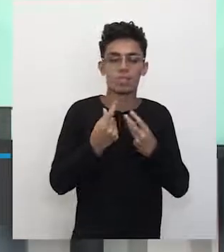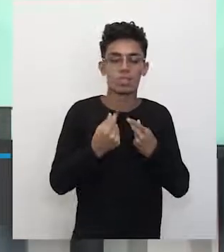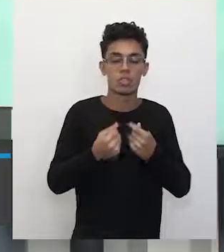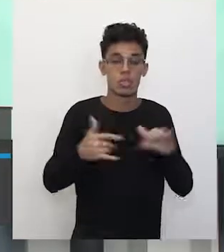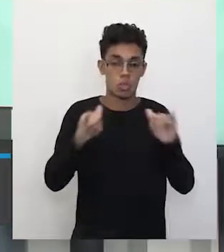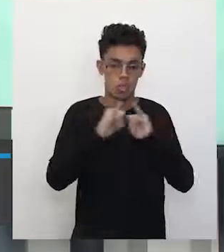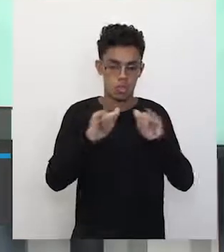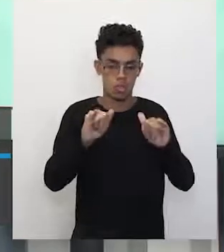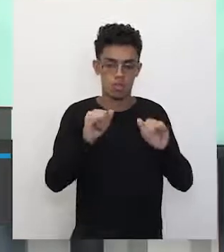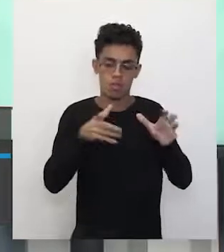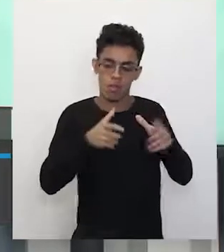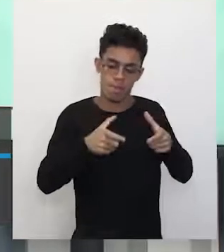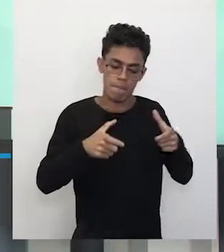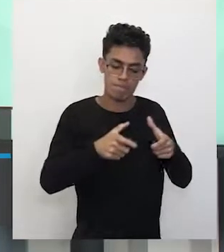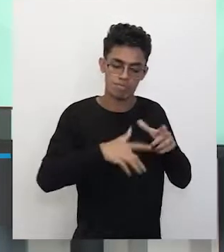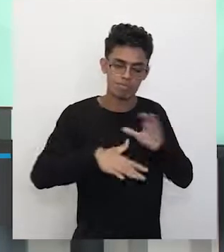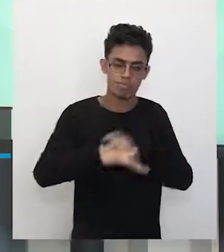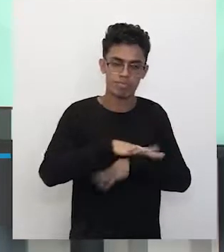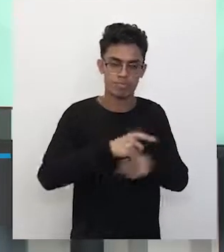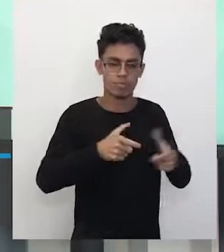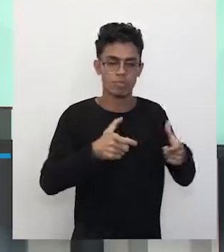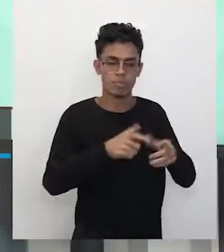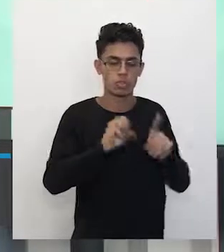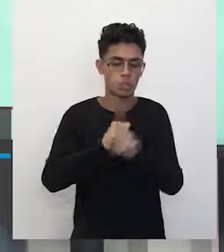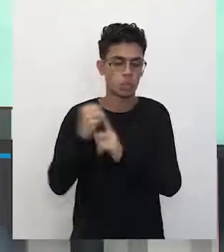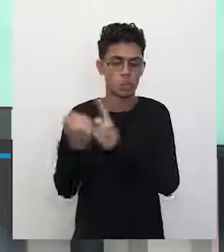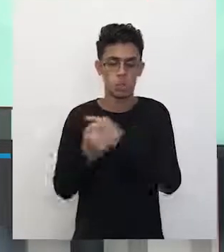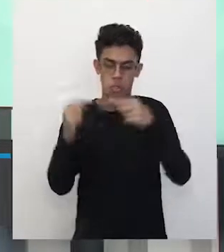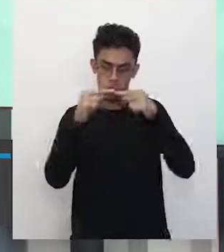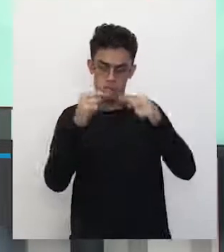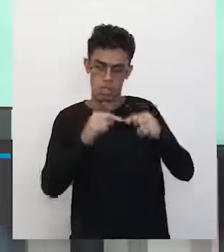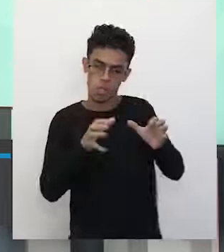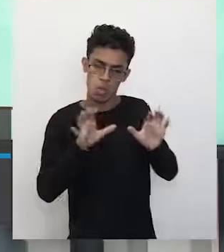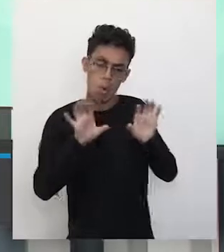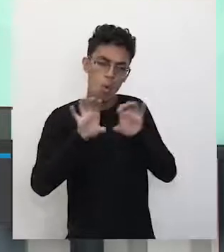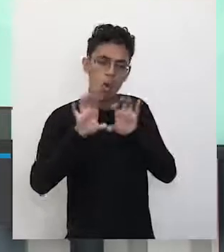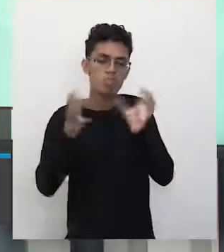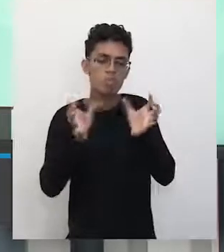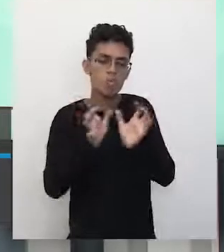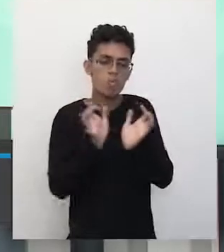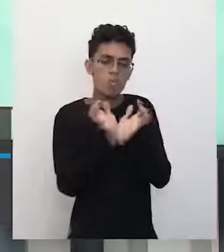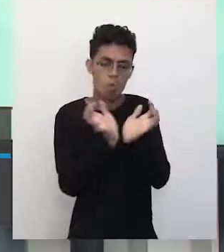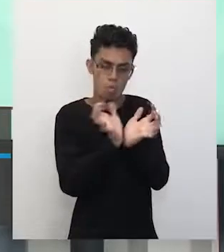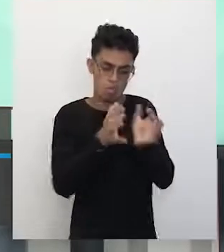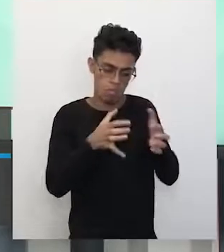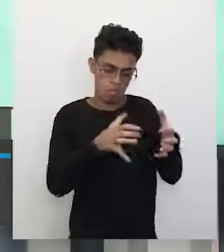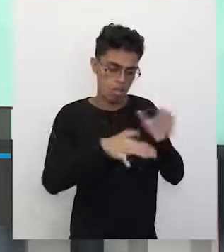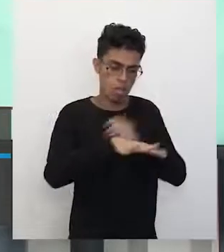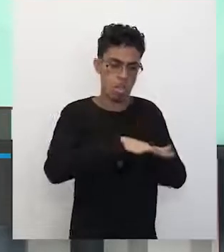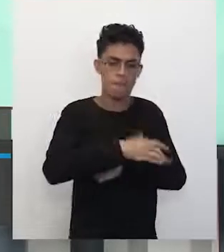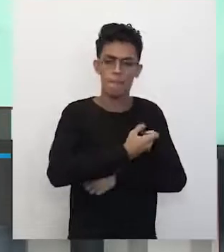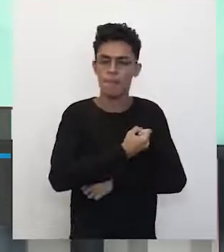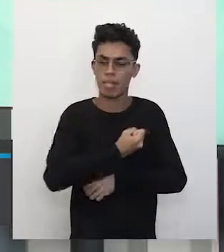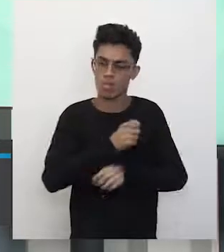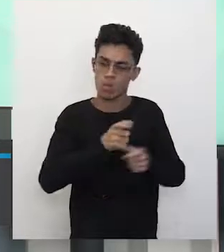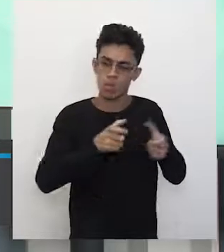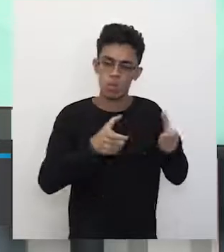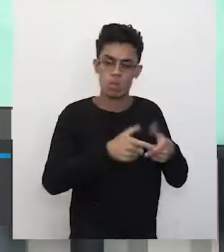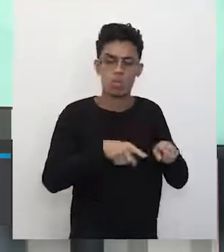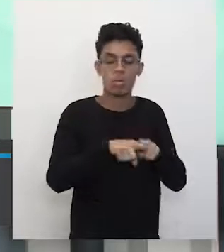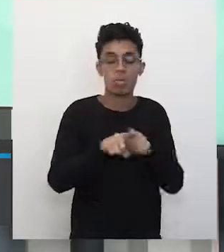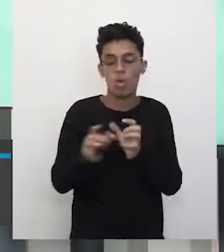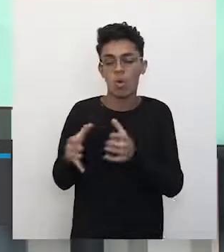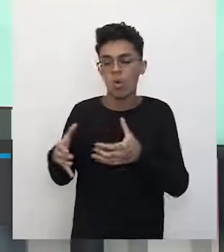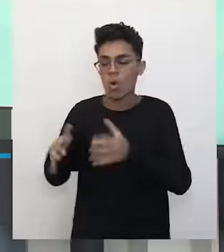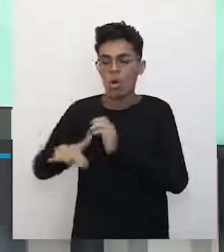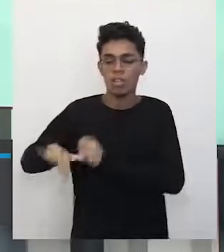falaram que as minorias sociais estão relacionadas a um grupo pequeno, a uma questão numérica e também a um tipo de grupo de